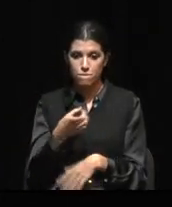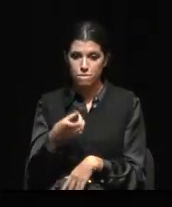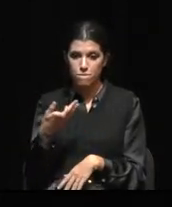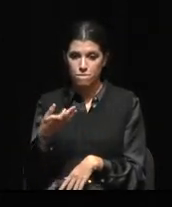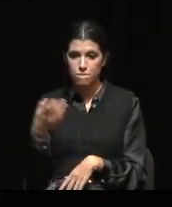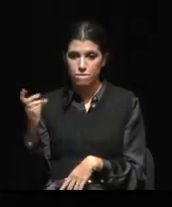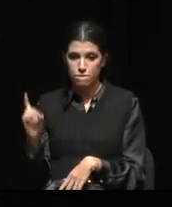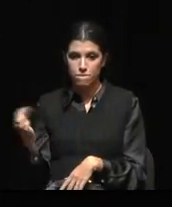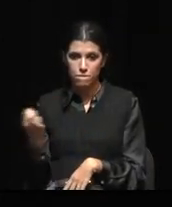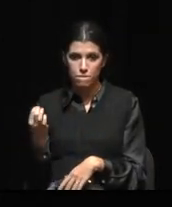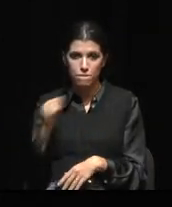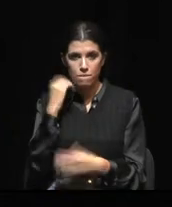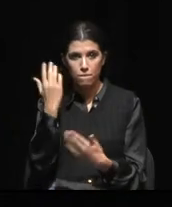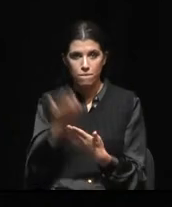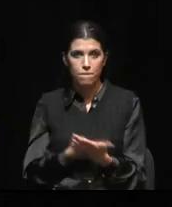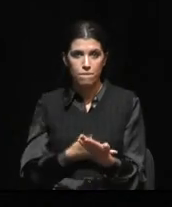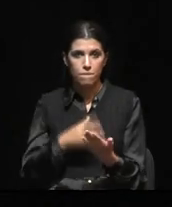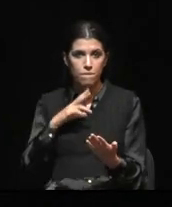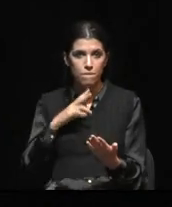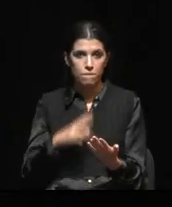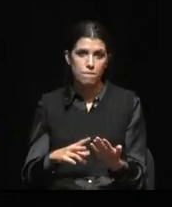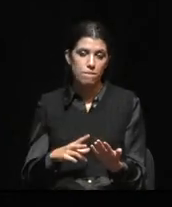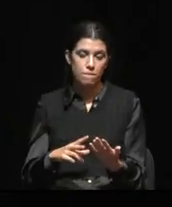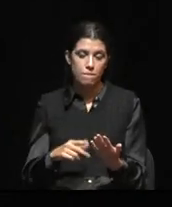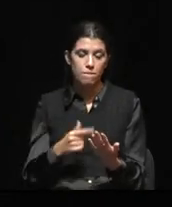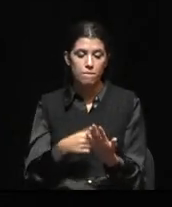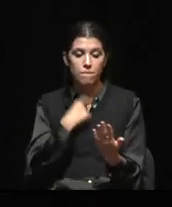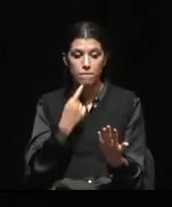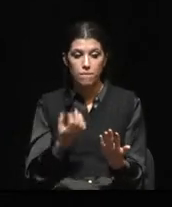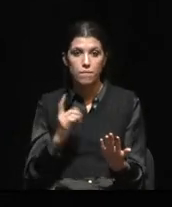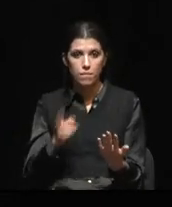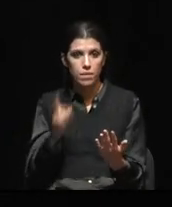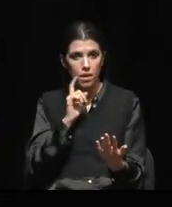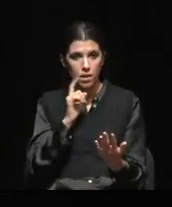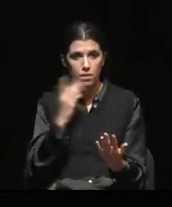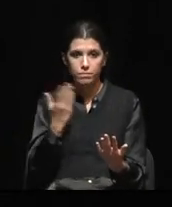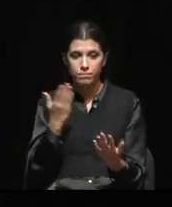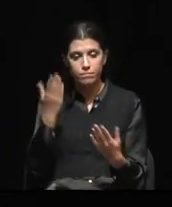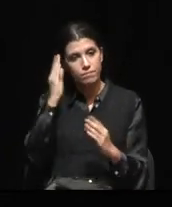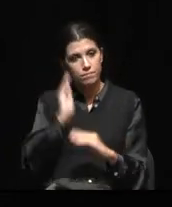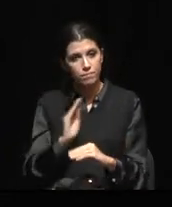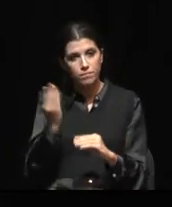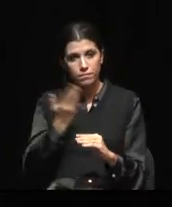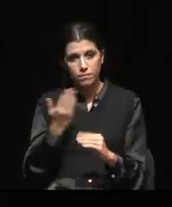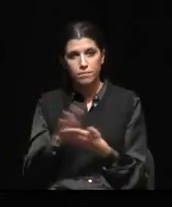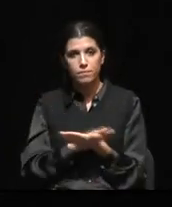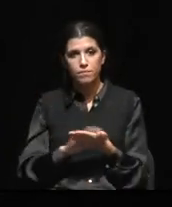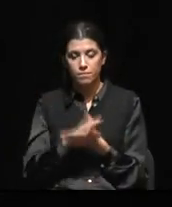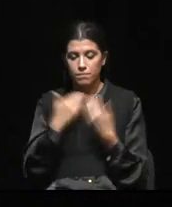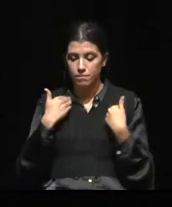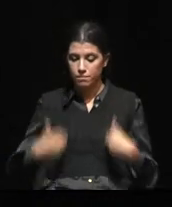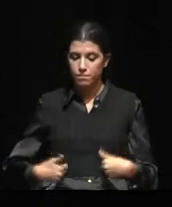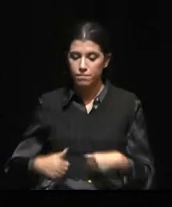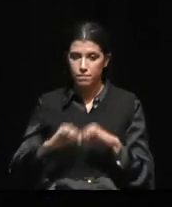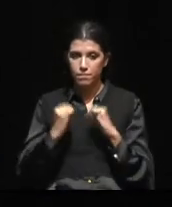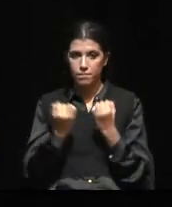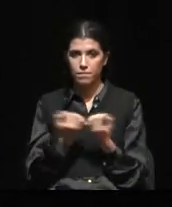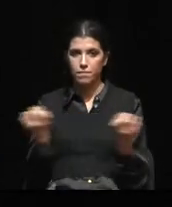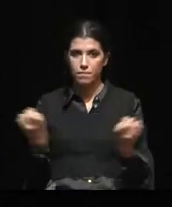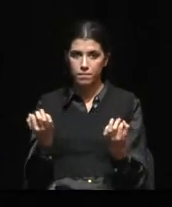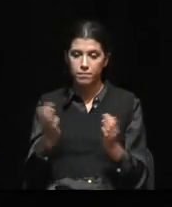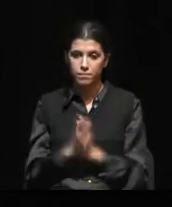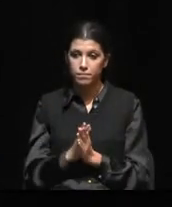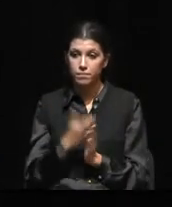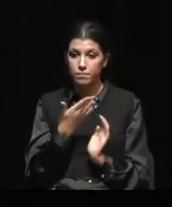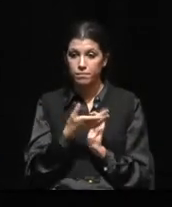1976 a Constituição da República portuguesa passou a garantir o direito à educação como um direito basilar da nossa sociedade